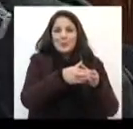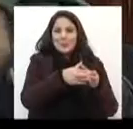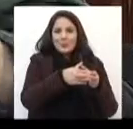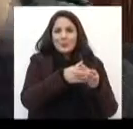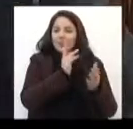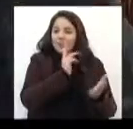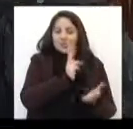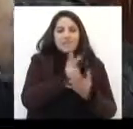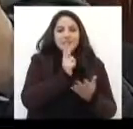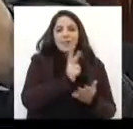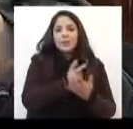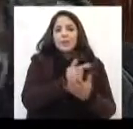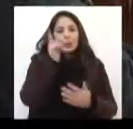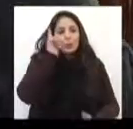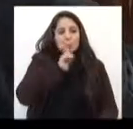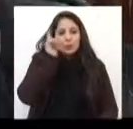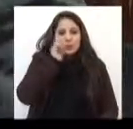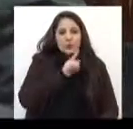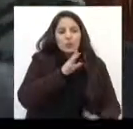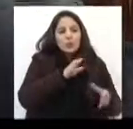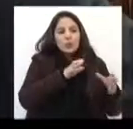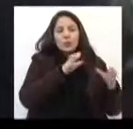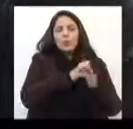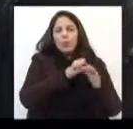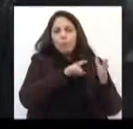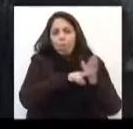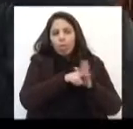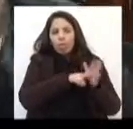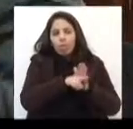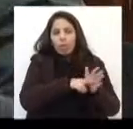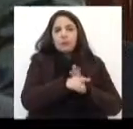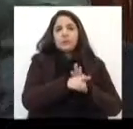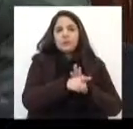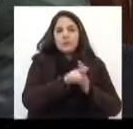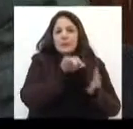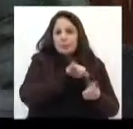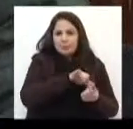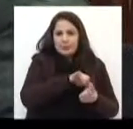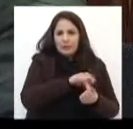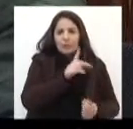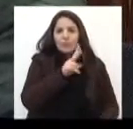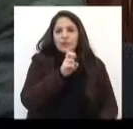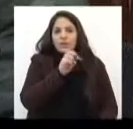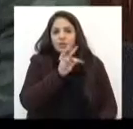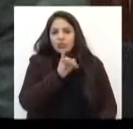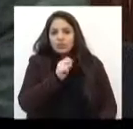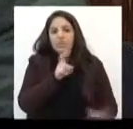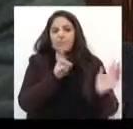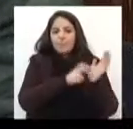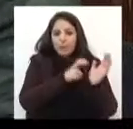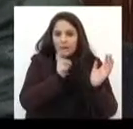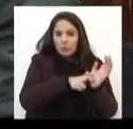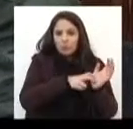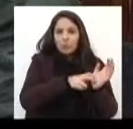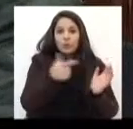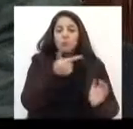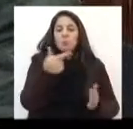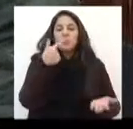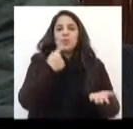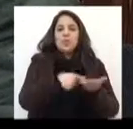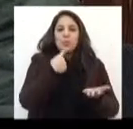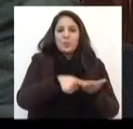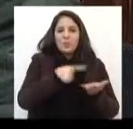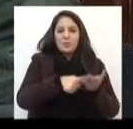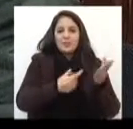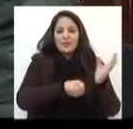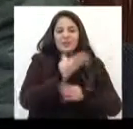que sempre ganhou. O setor especulativo, o setor do capital rentista, os bancos, aqueles que não têm compromisso com a